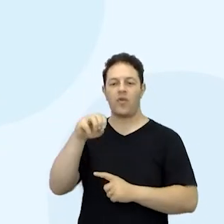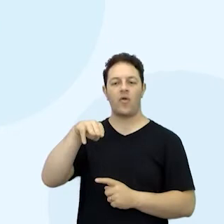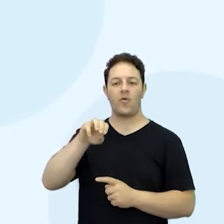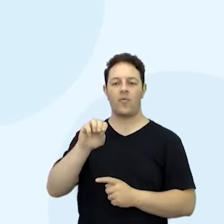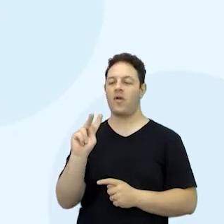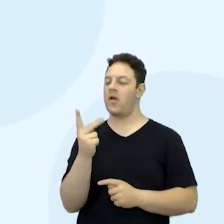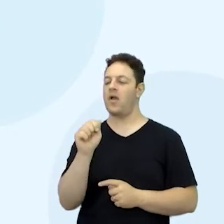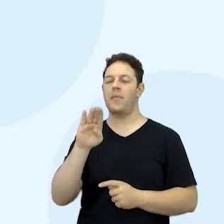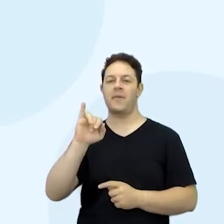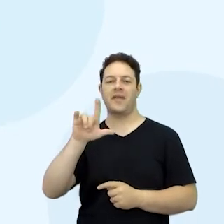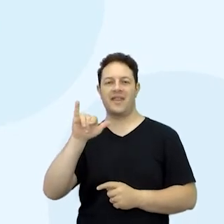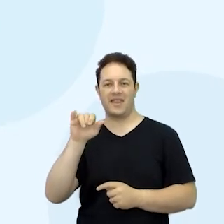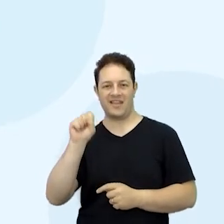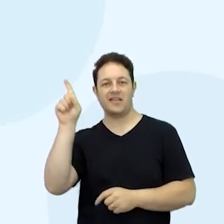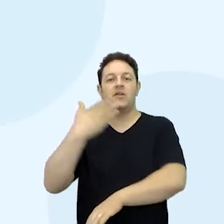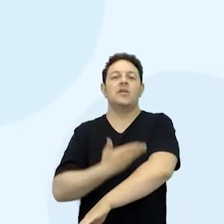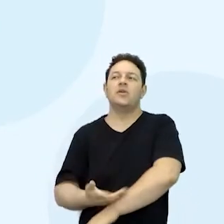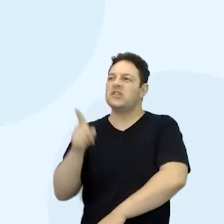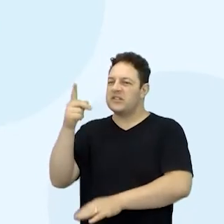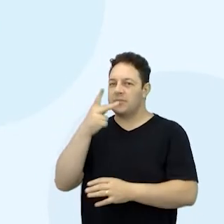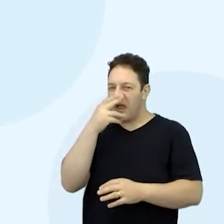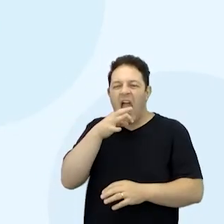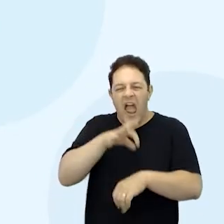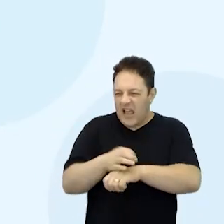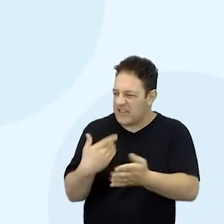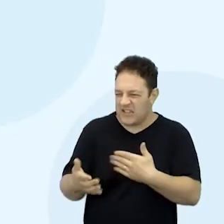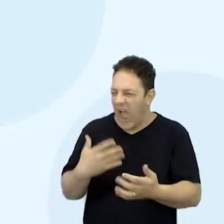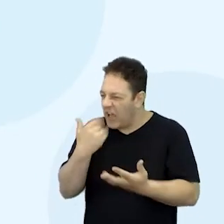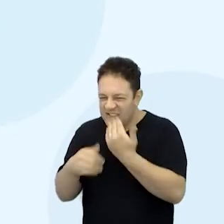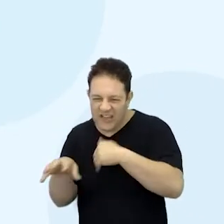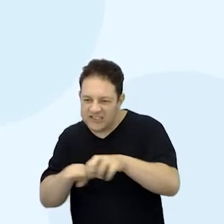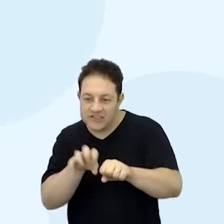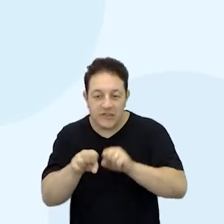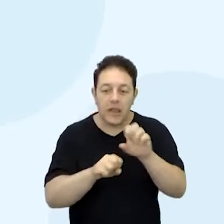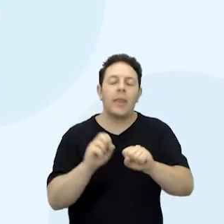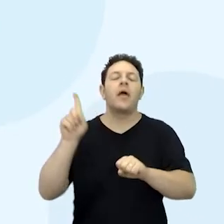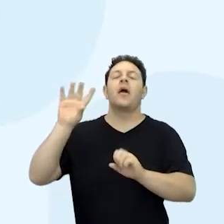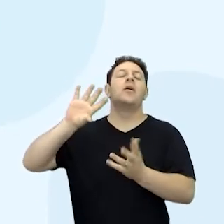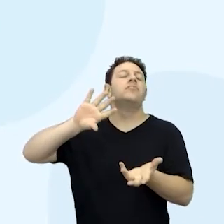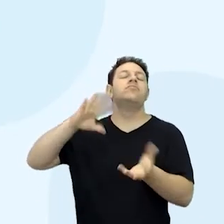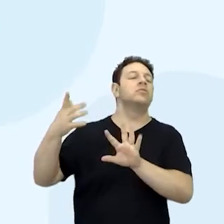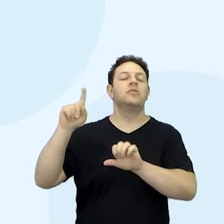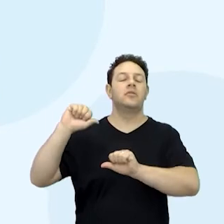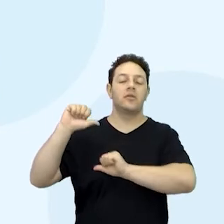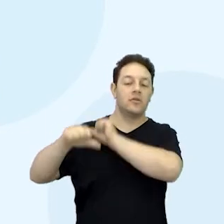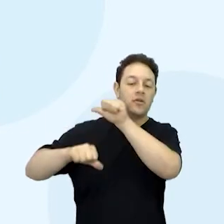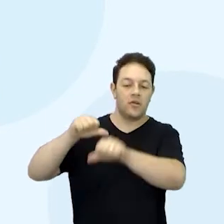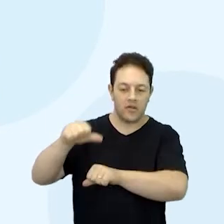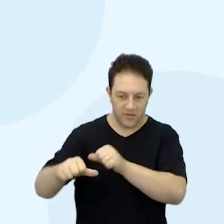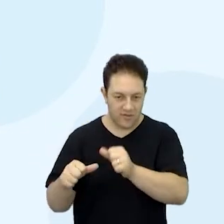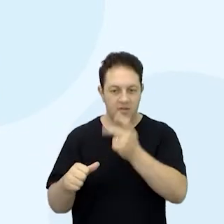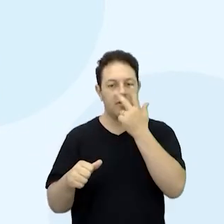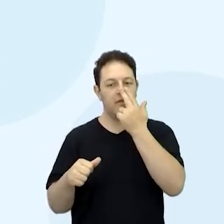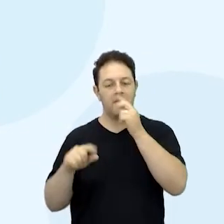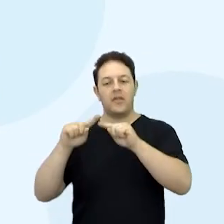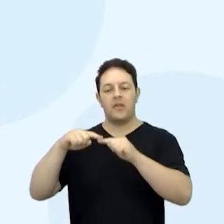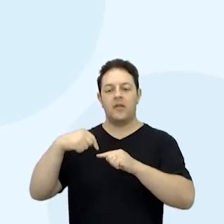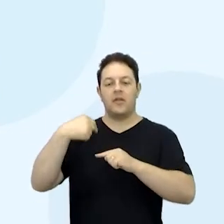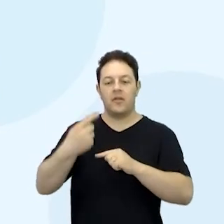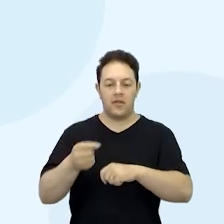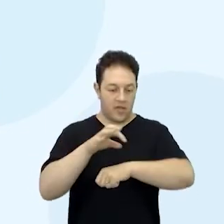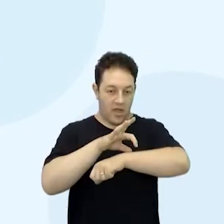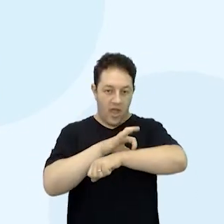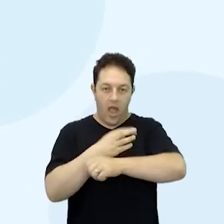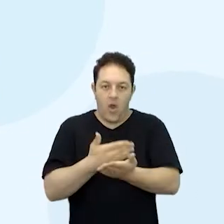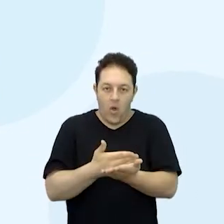como também carniceiros E aí essa mudança drástica né justamente com a inserção da